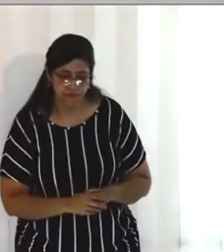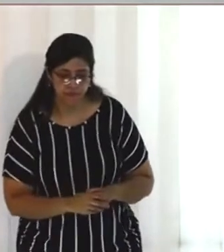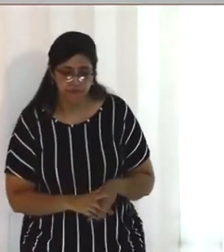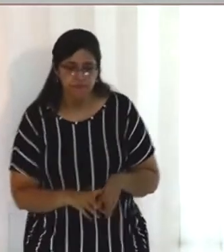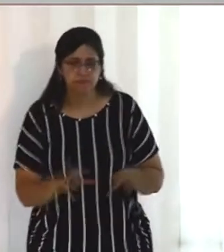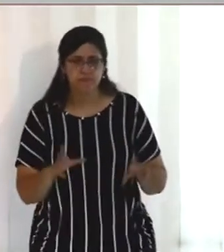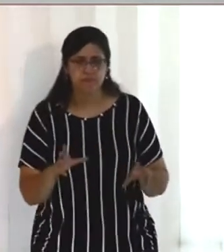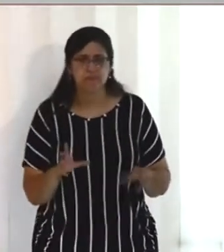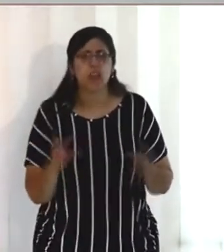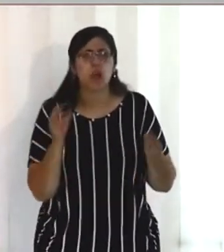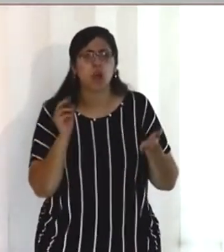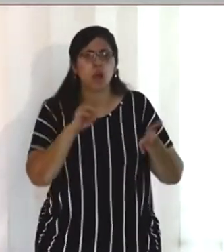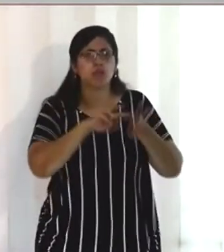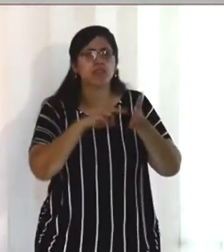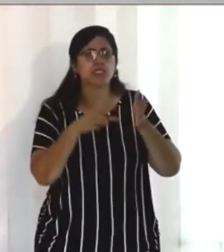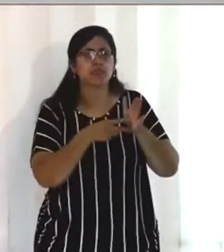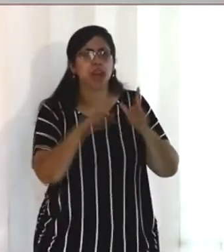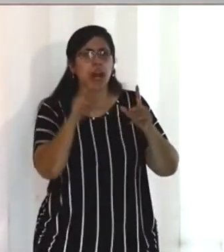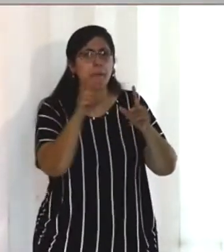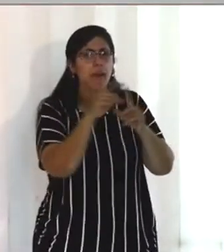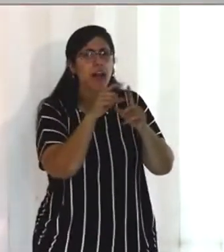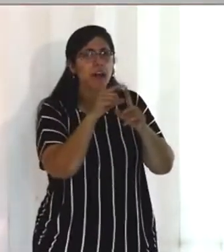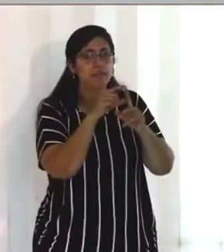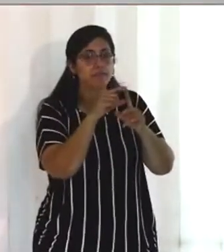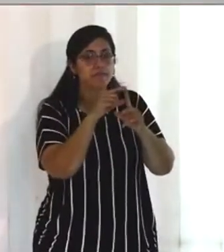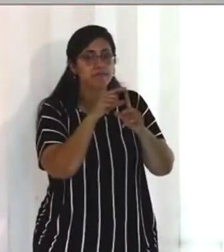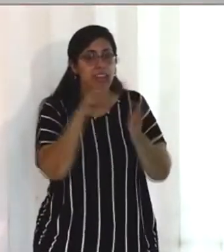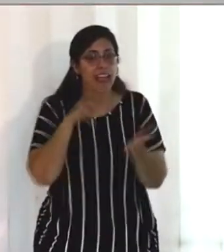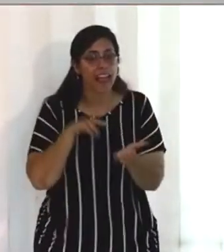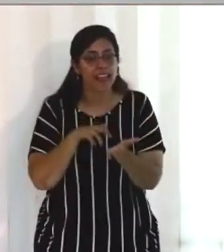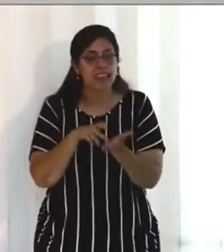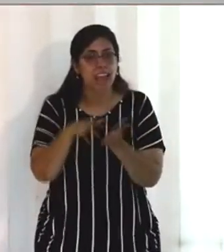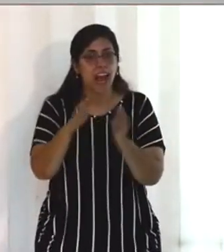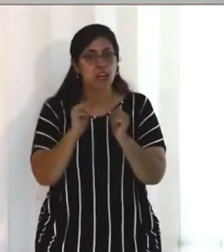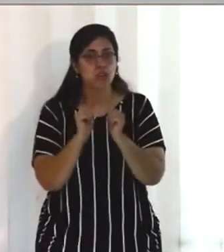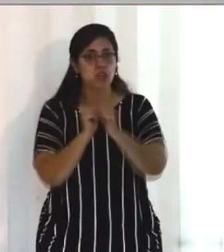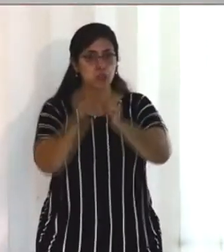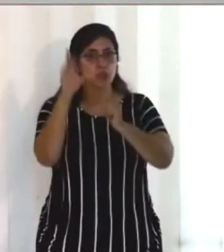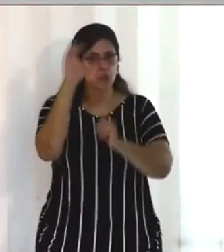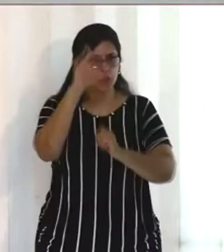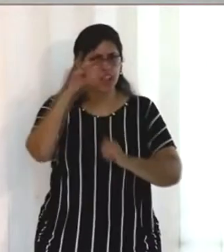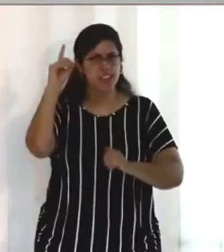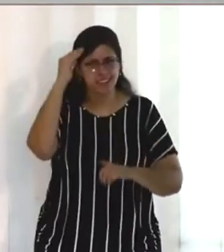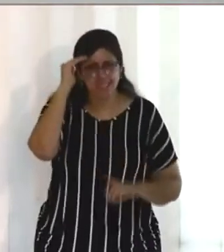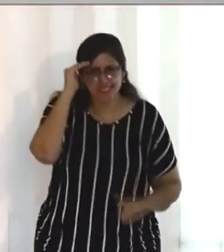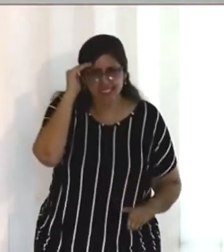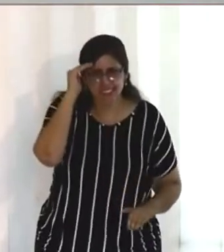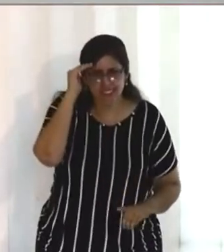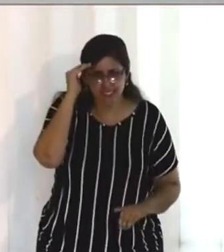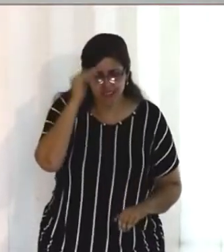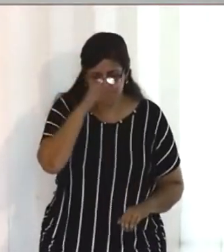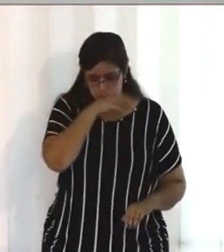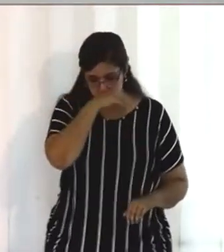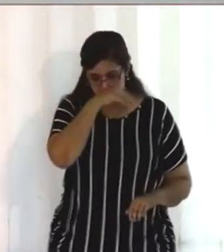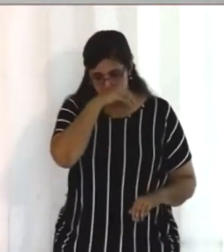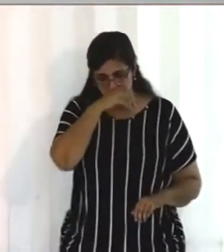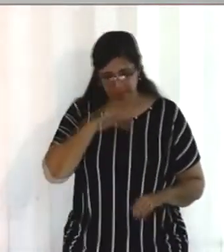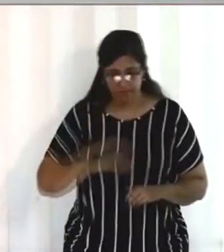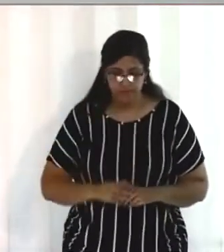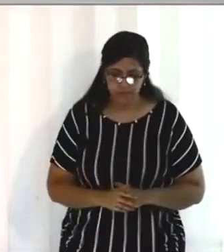com Deus. Adora-se aquele que estamos nele, estamos com